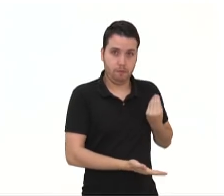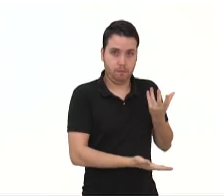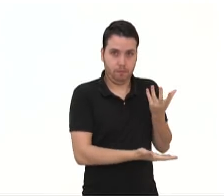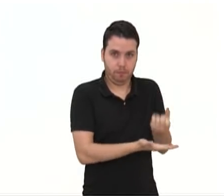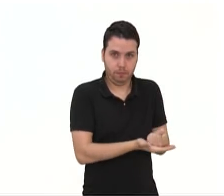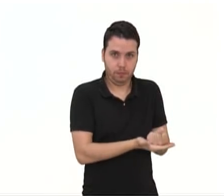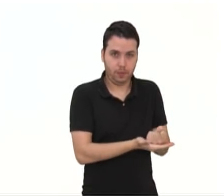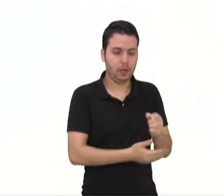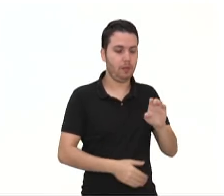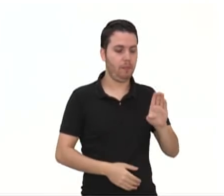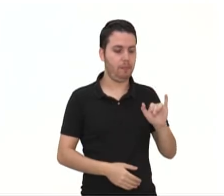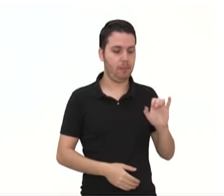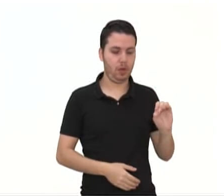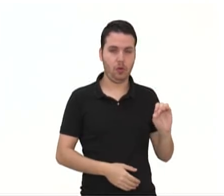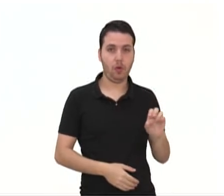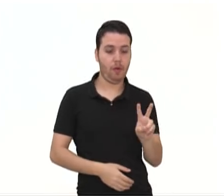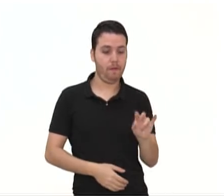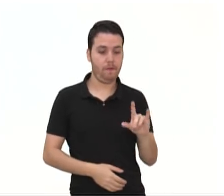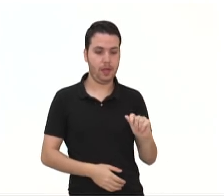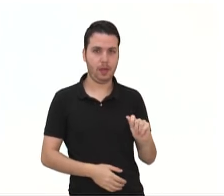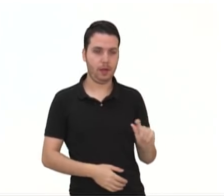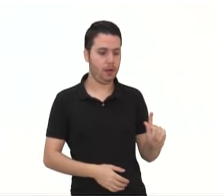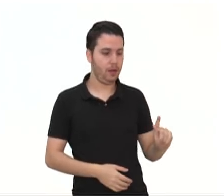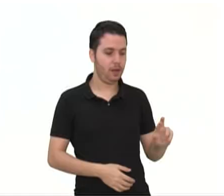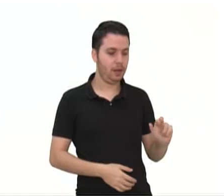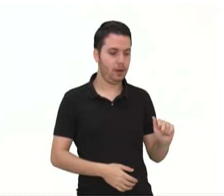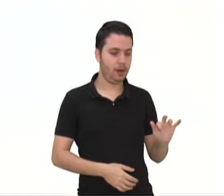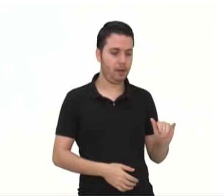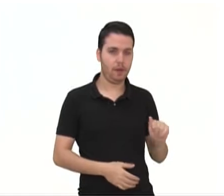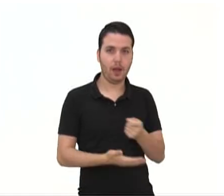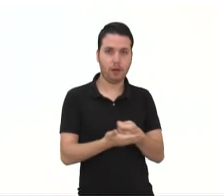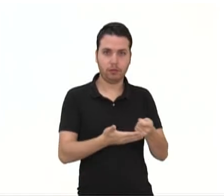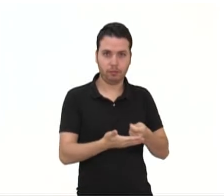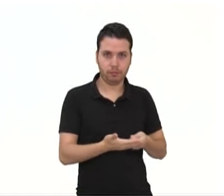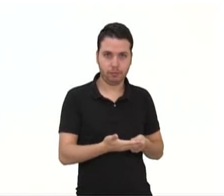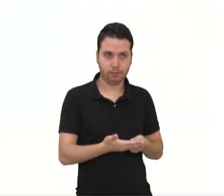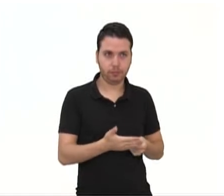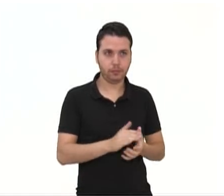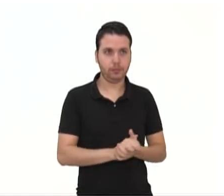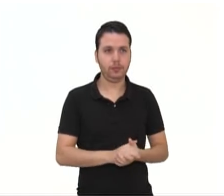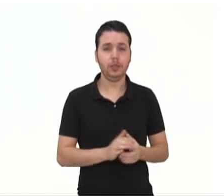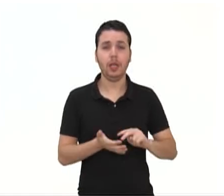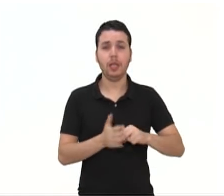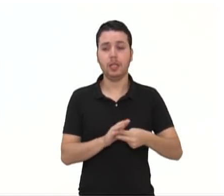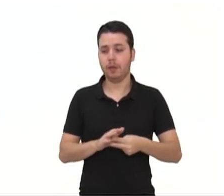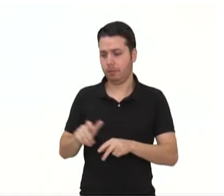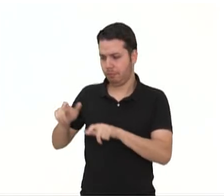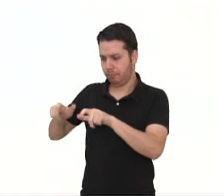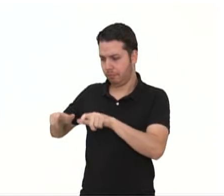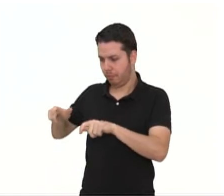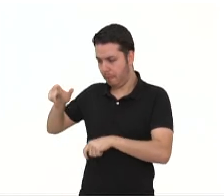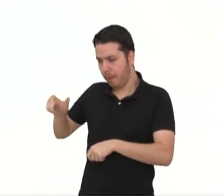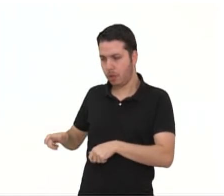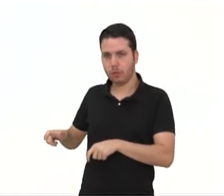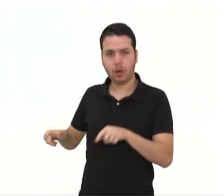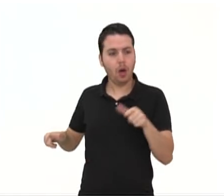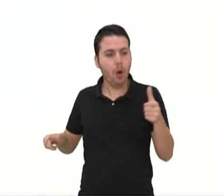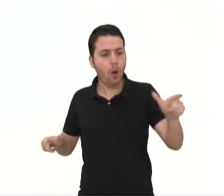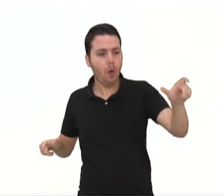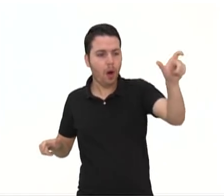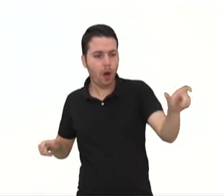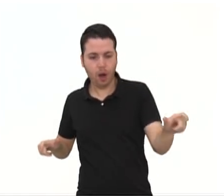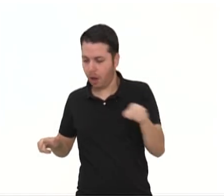bio, vida. Grafia, escrita. Alguém escreve sobre a vida de